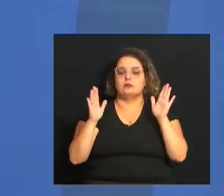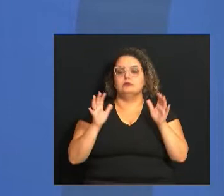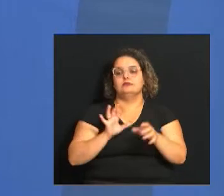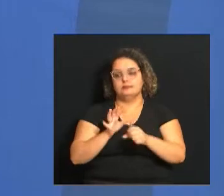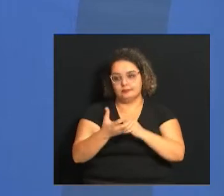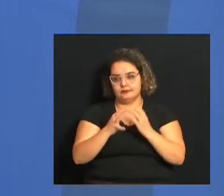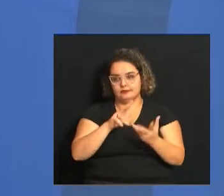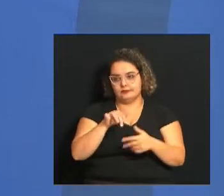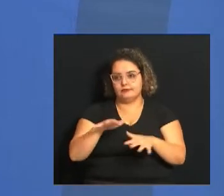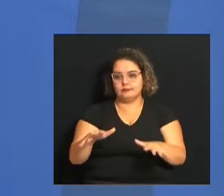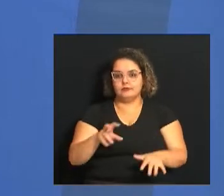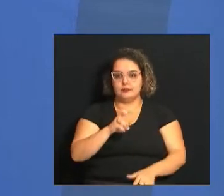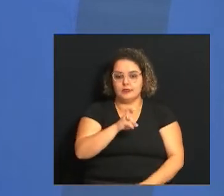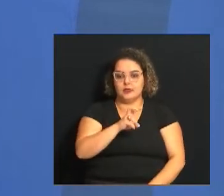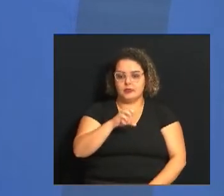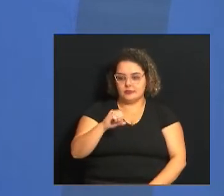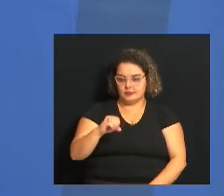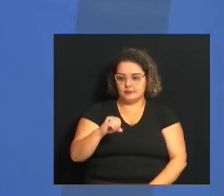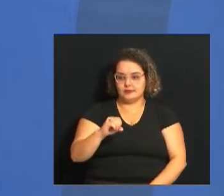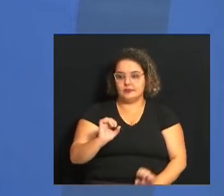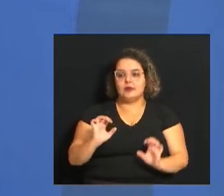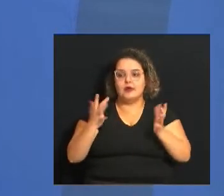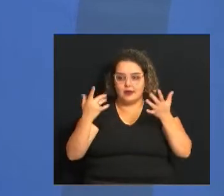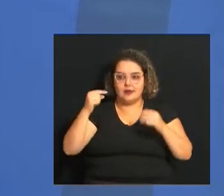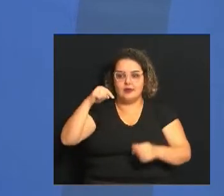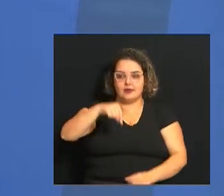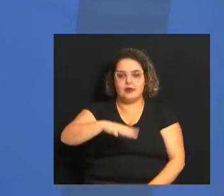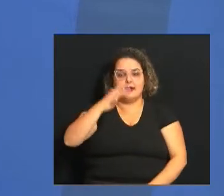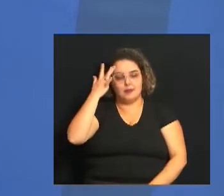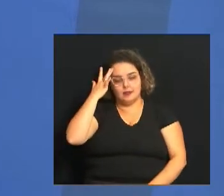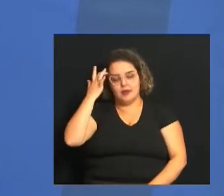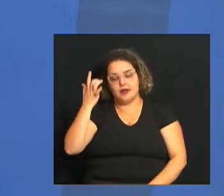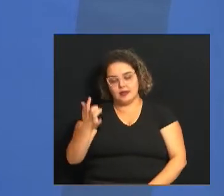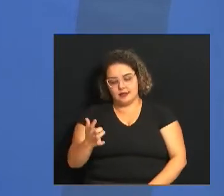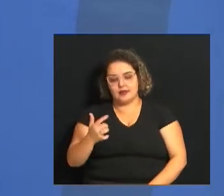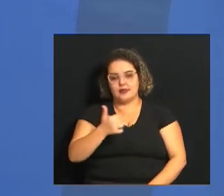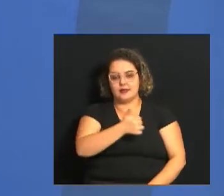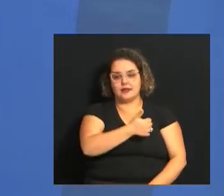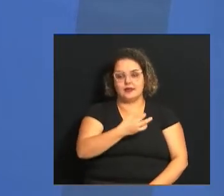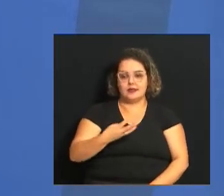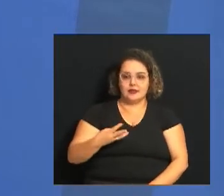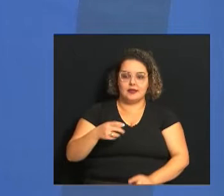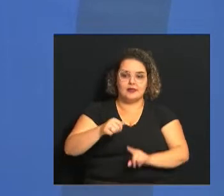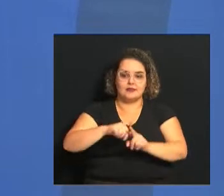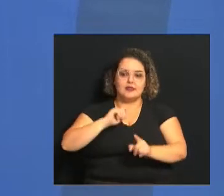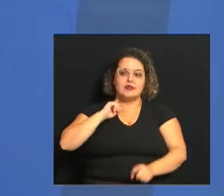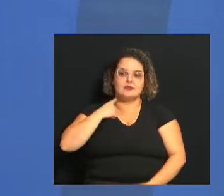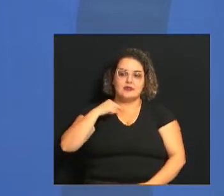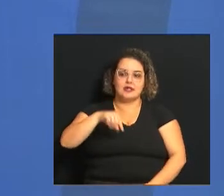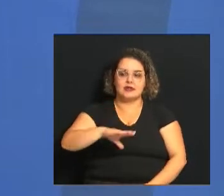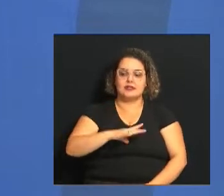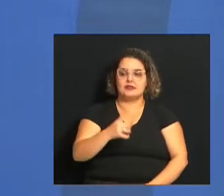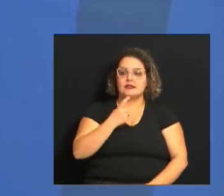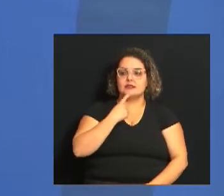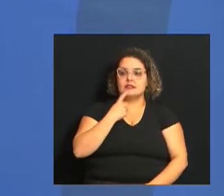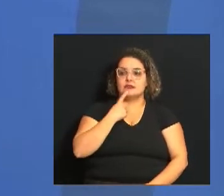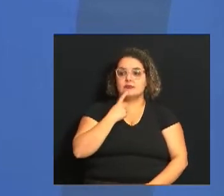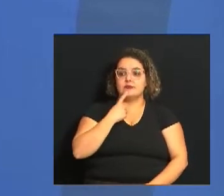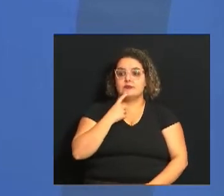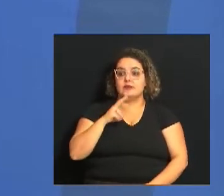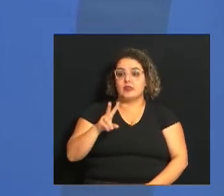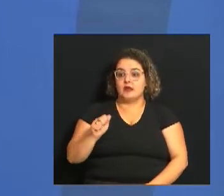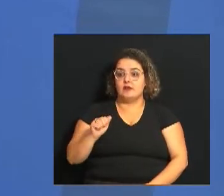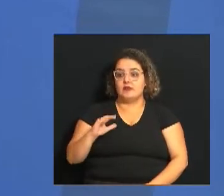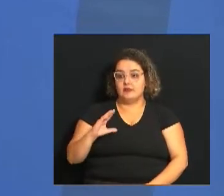o 50º será celebrado amanhã, 13 de maio, aqui em Campinas. A gente lembra que Vado é pioneiro do